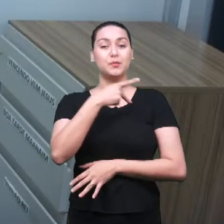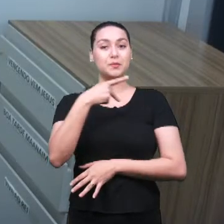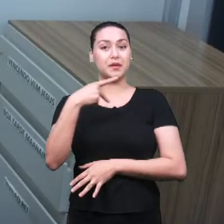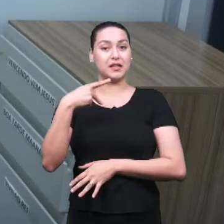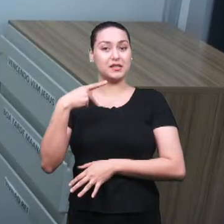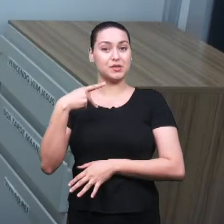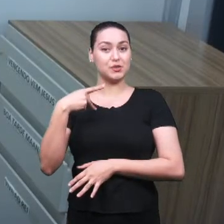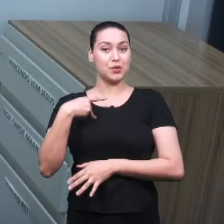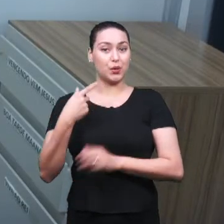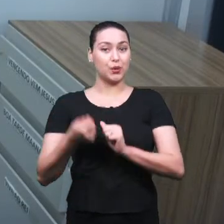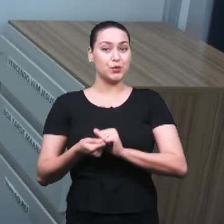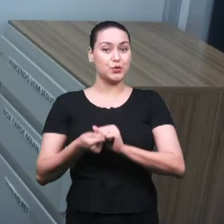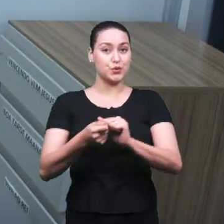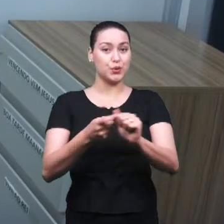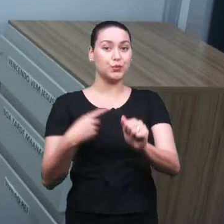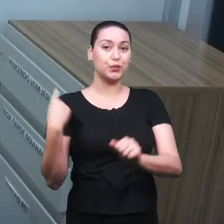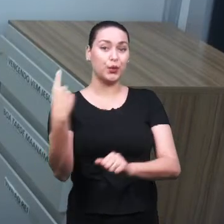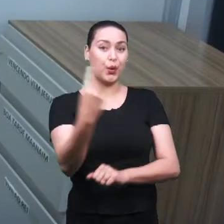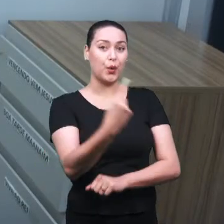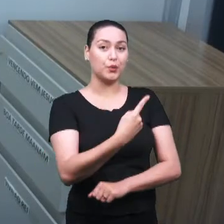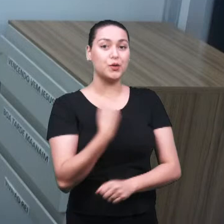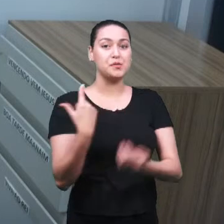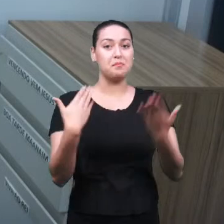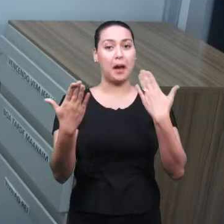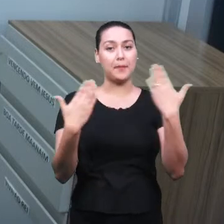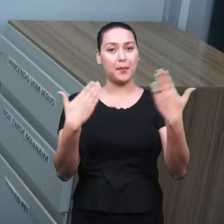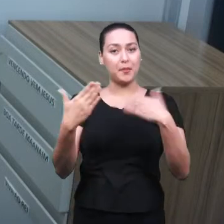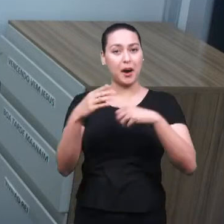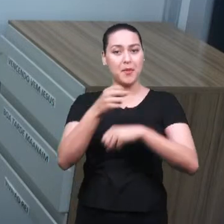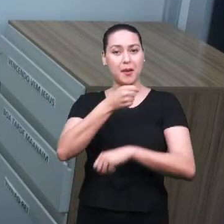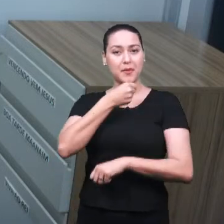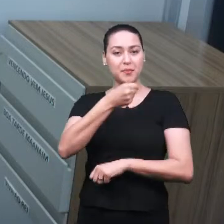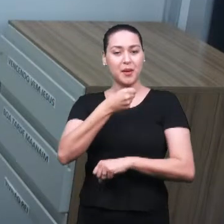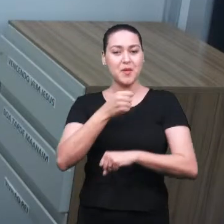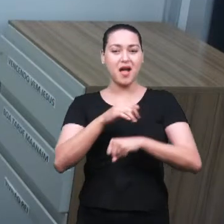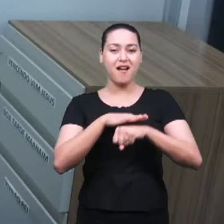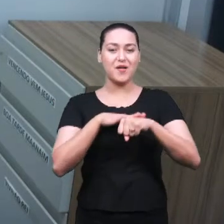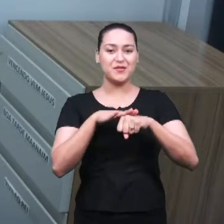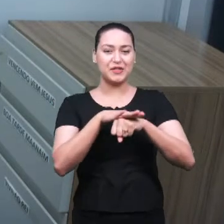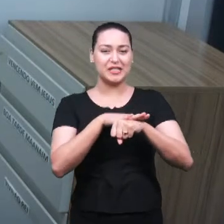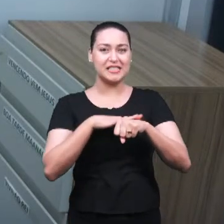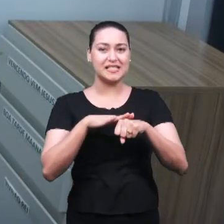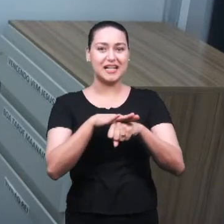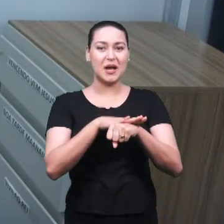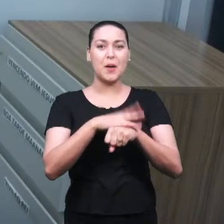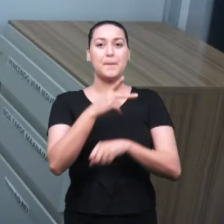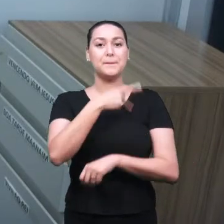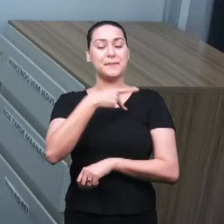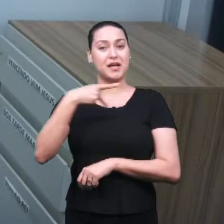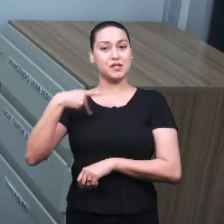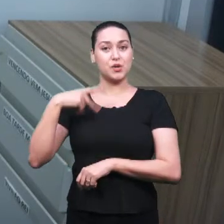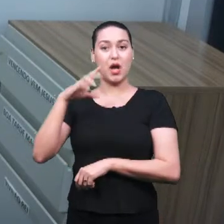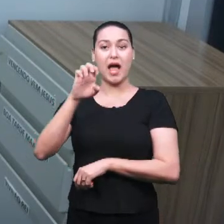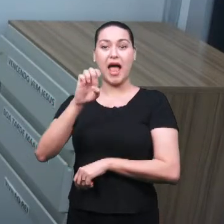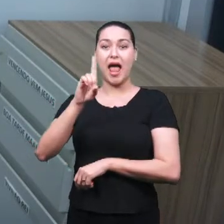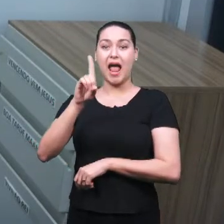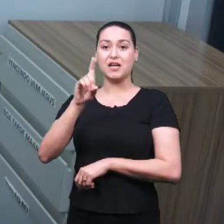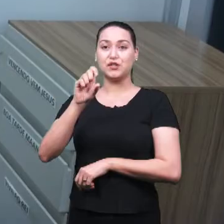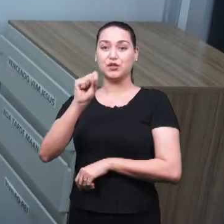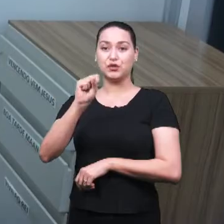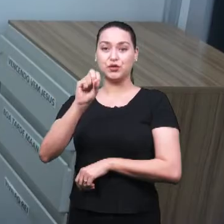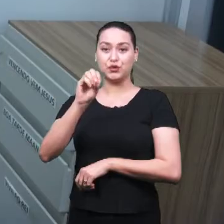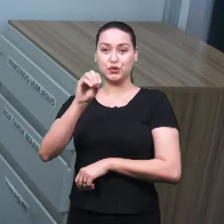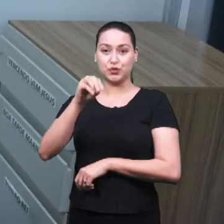também, conversando conosco aqui no pré-culto, nos ajudando aqui, o nosso querido pastor Edson Ian. Pastor Edson Ian, paz do